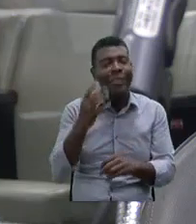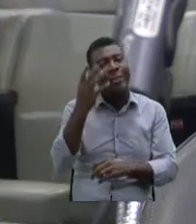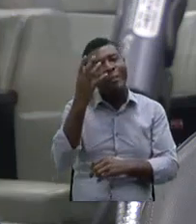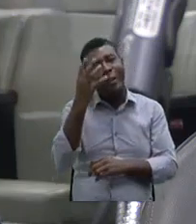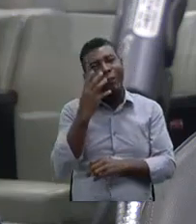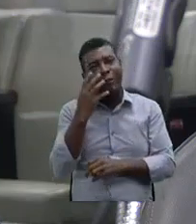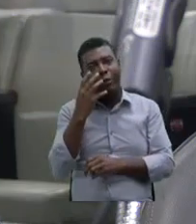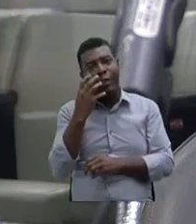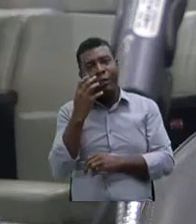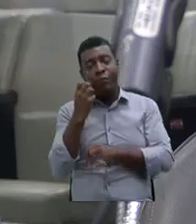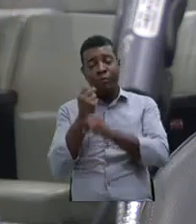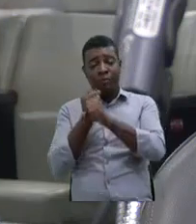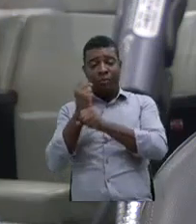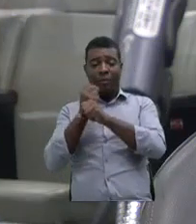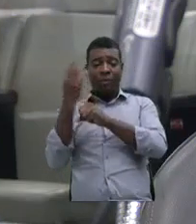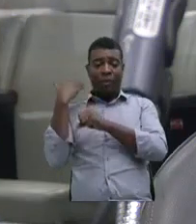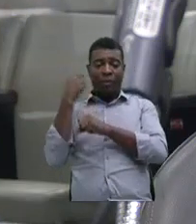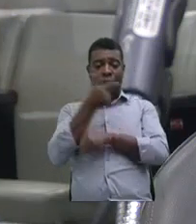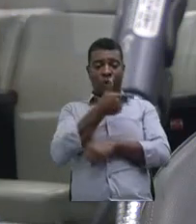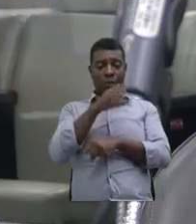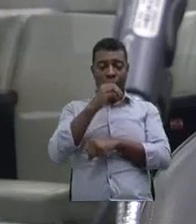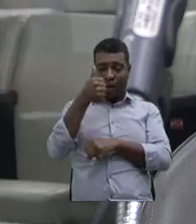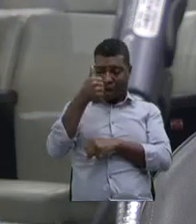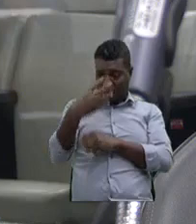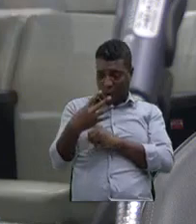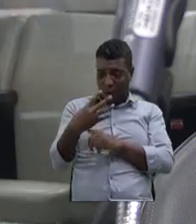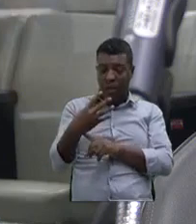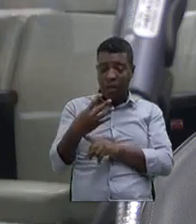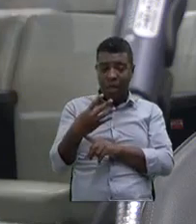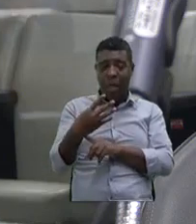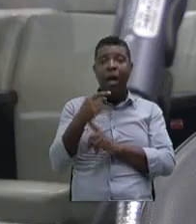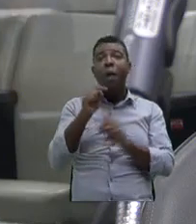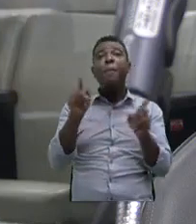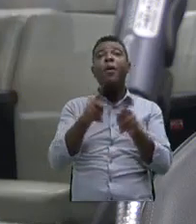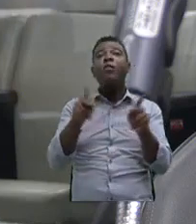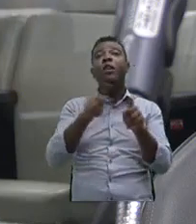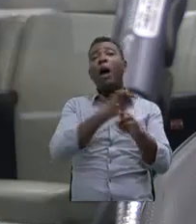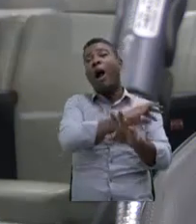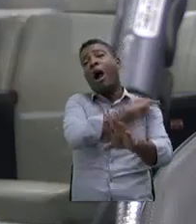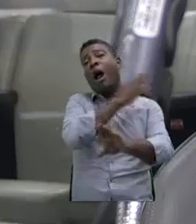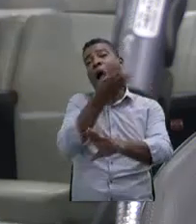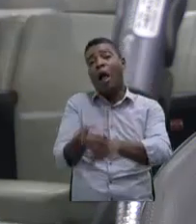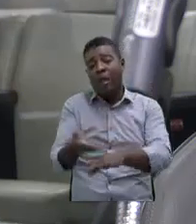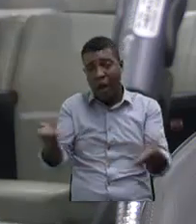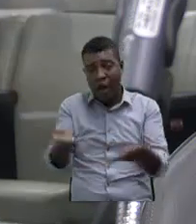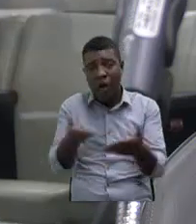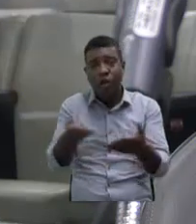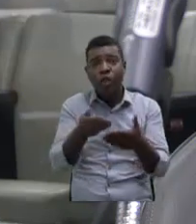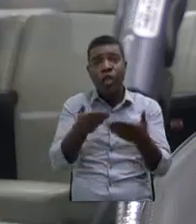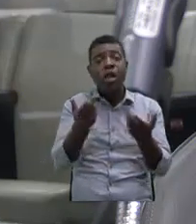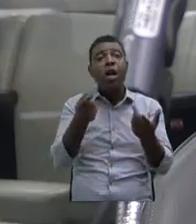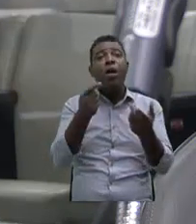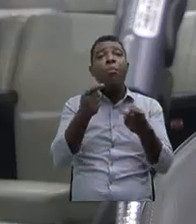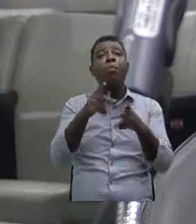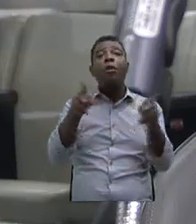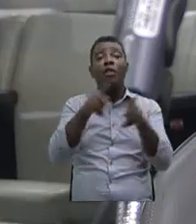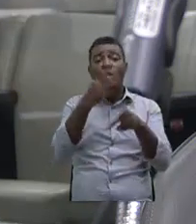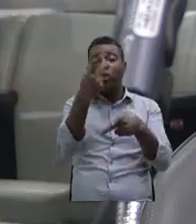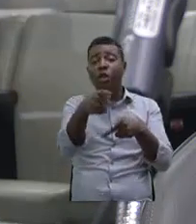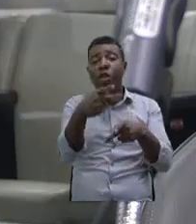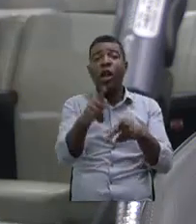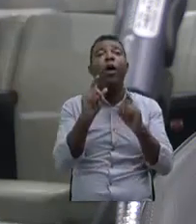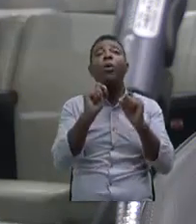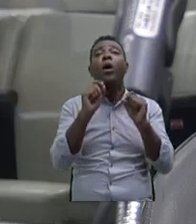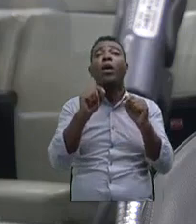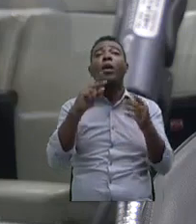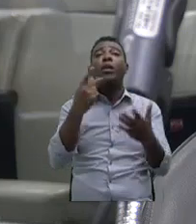que os professores da Fundação de Arte de Ouro Preto, esta escola tão querida,